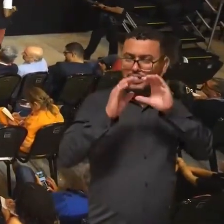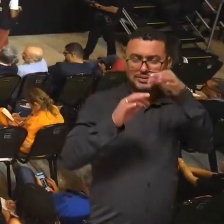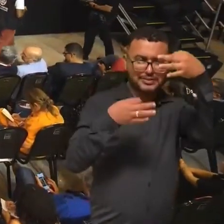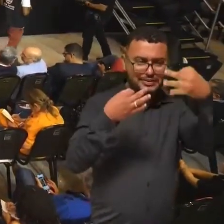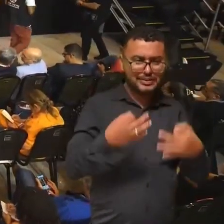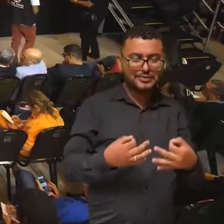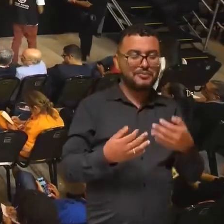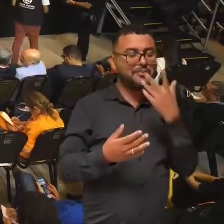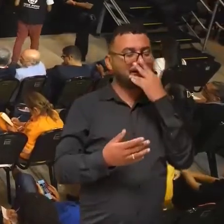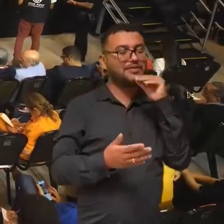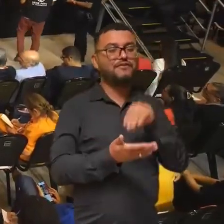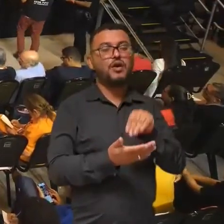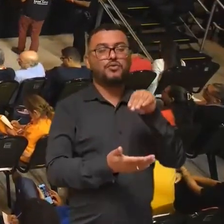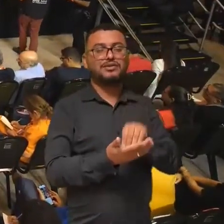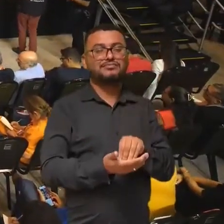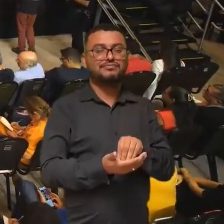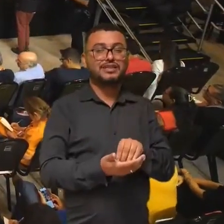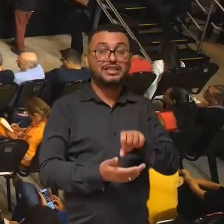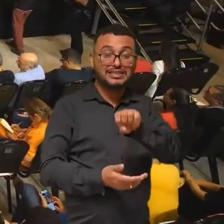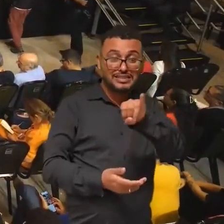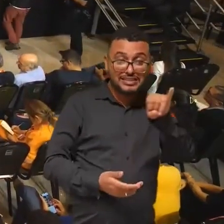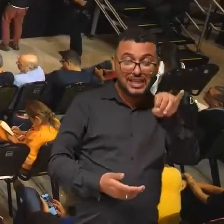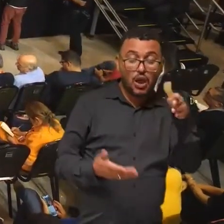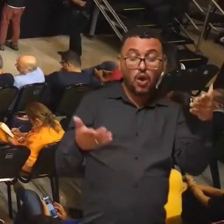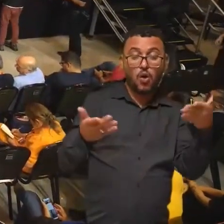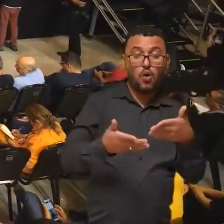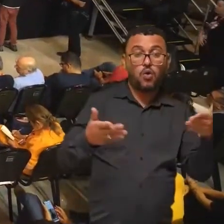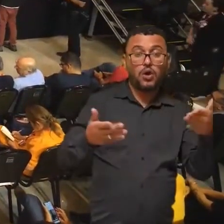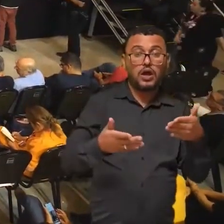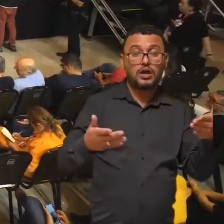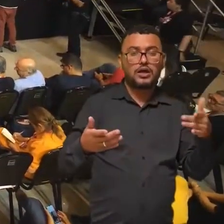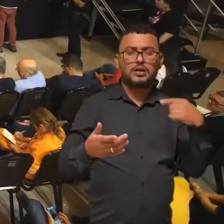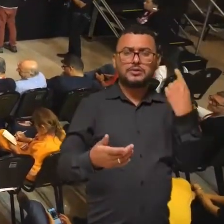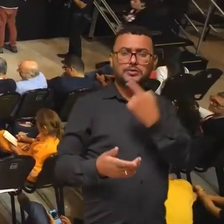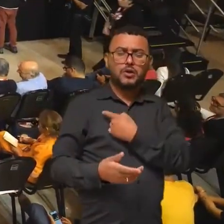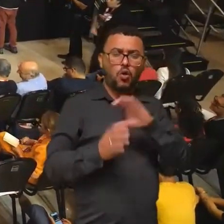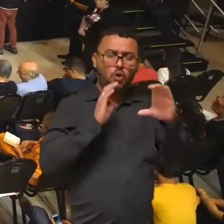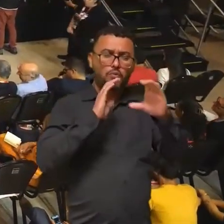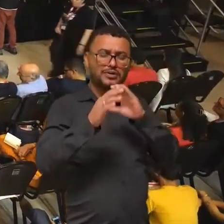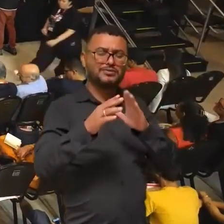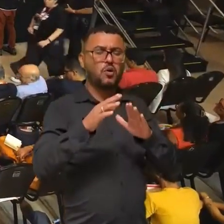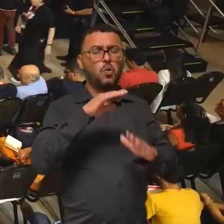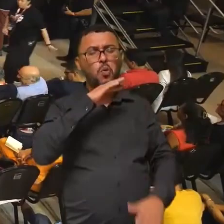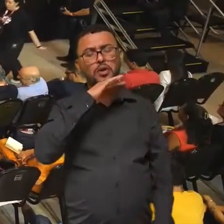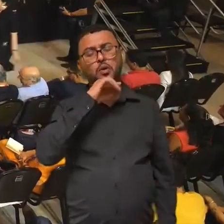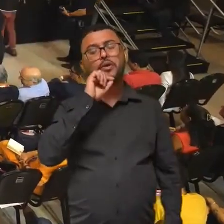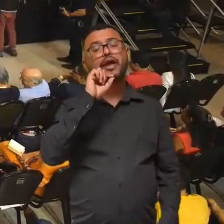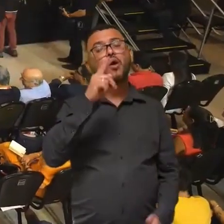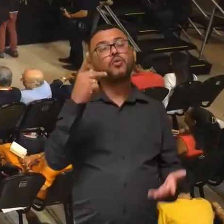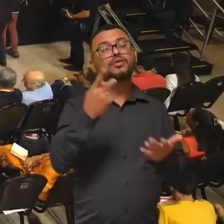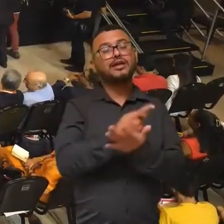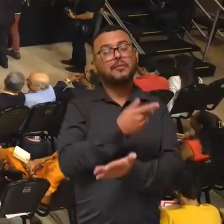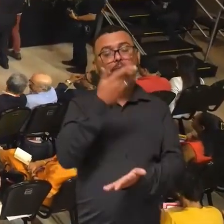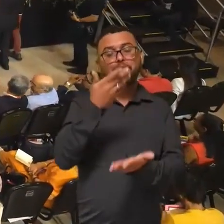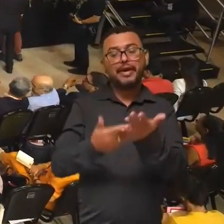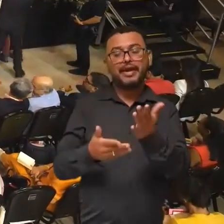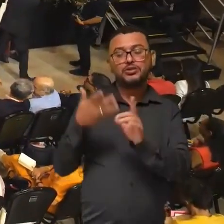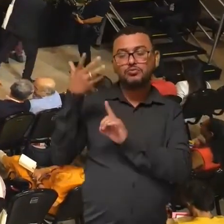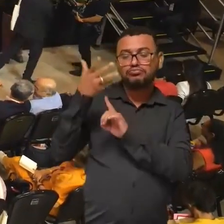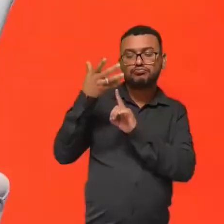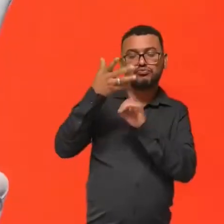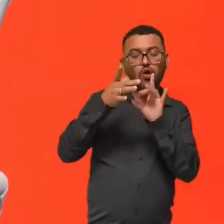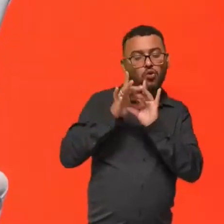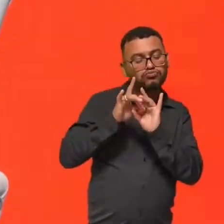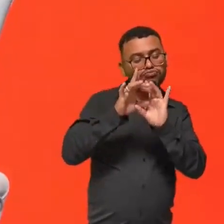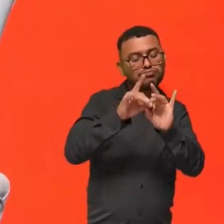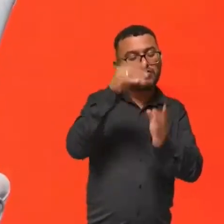hoje, pior que isso, se a gente comunica mal, a gente perde a narrativa, o que a gente fez muito bem feito